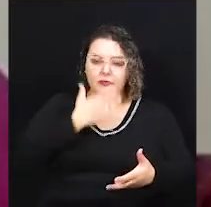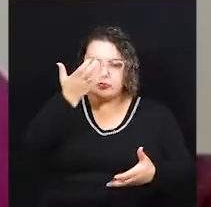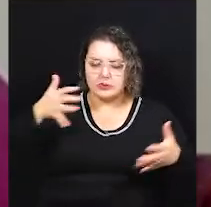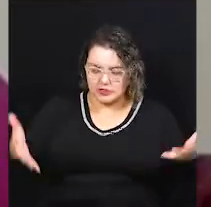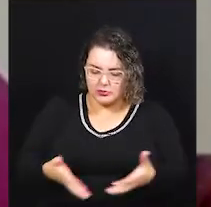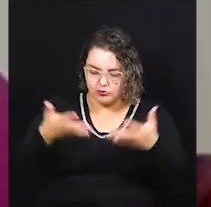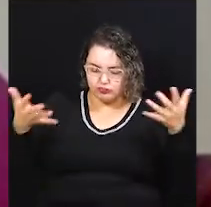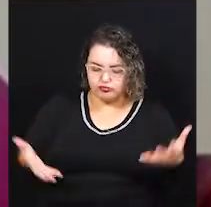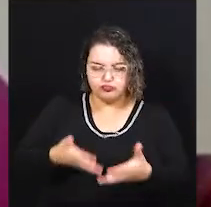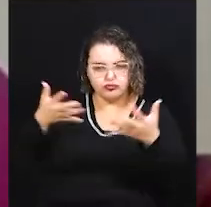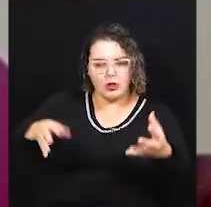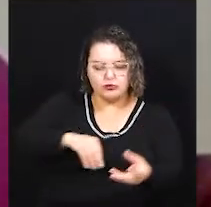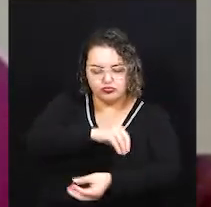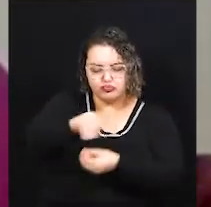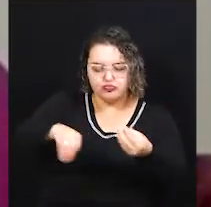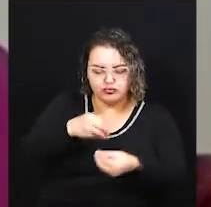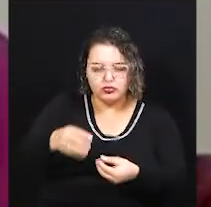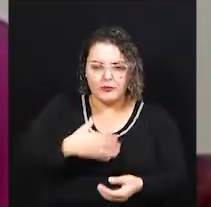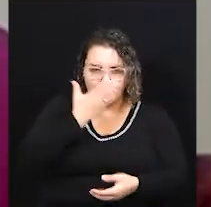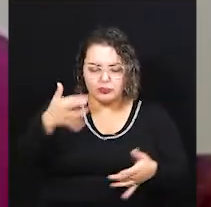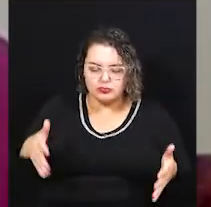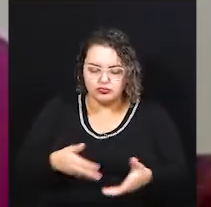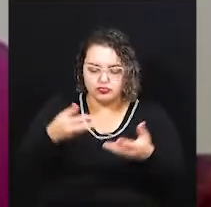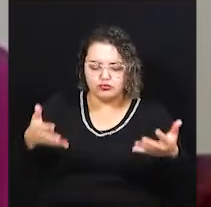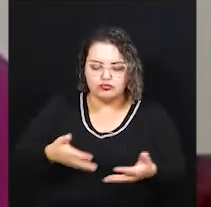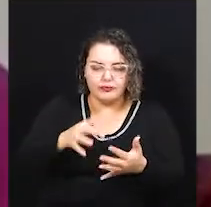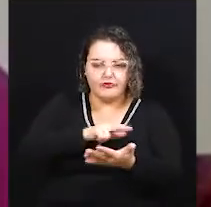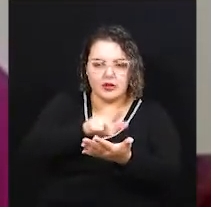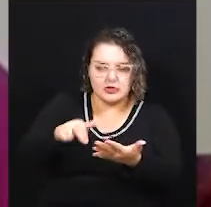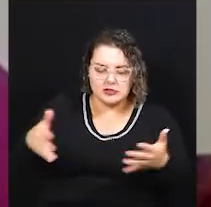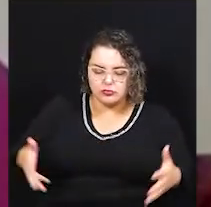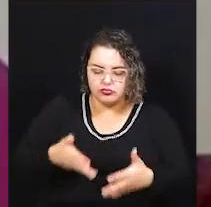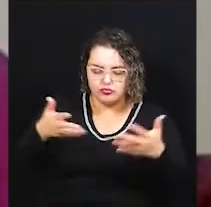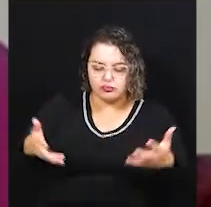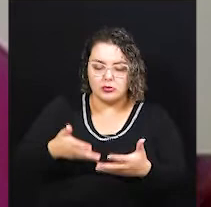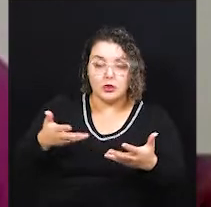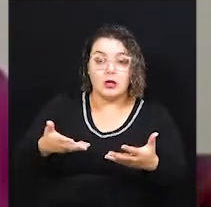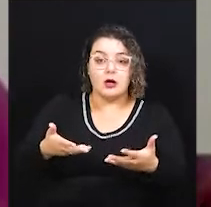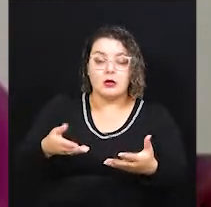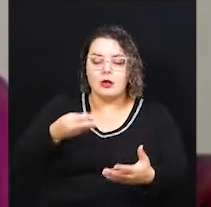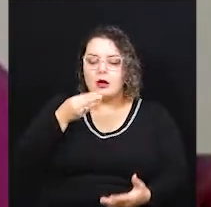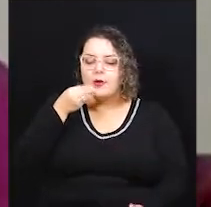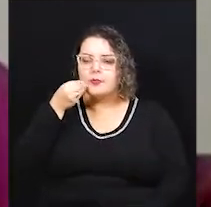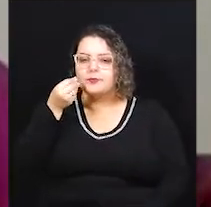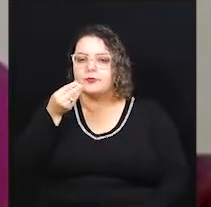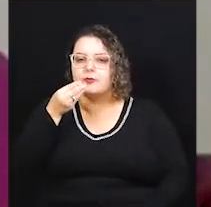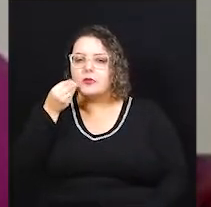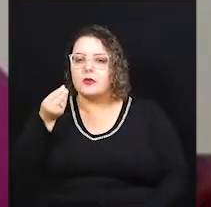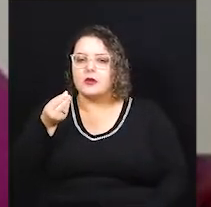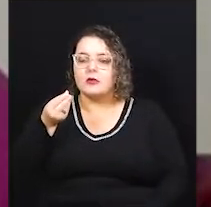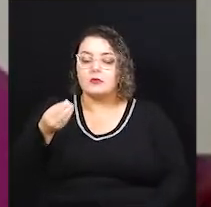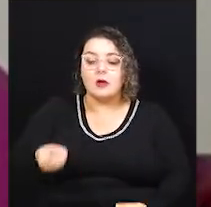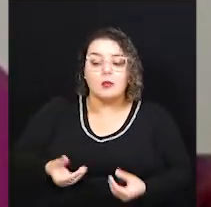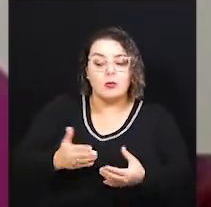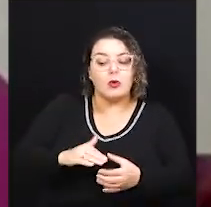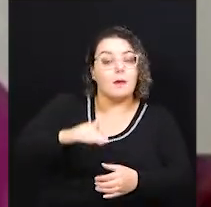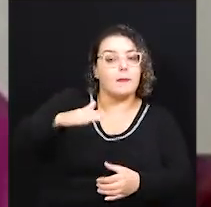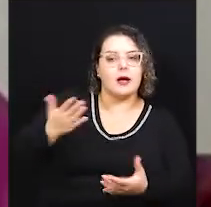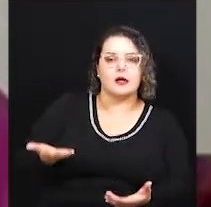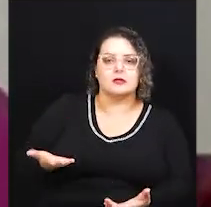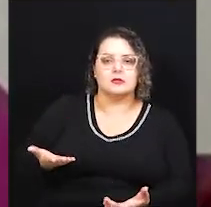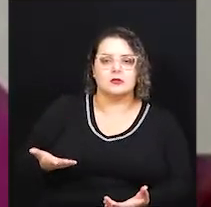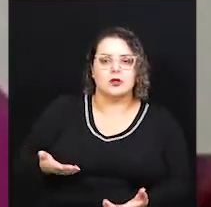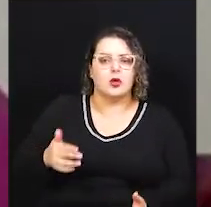mistura várias frutas ali, né? Mas o sabor final vai depender da medida que você vai dar uma fruta ou outra. Você nunca vai